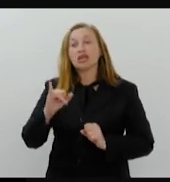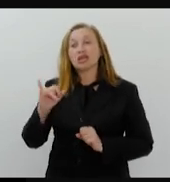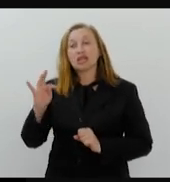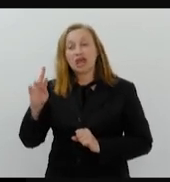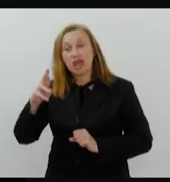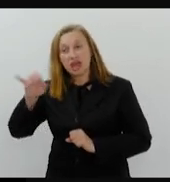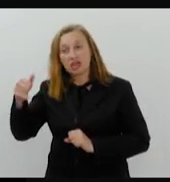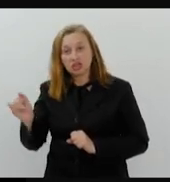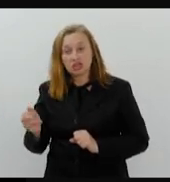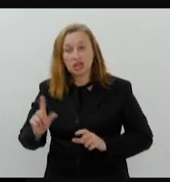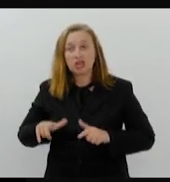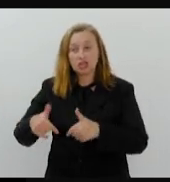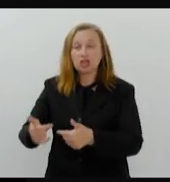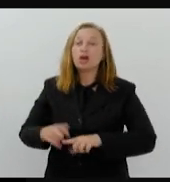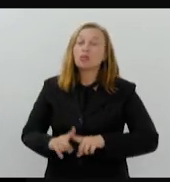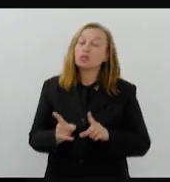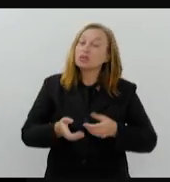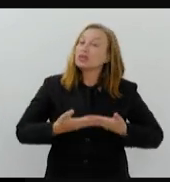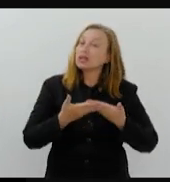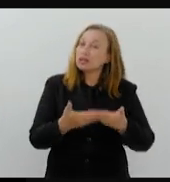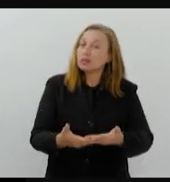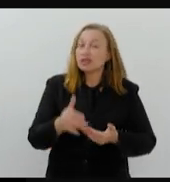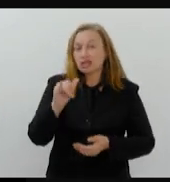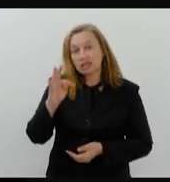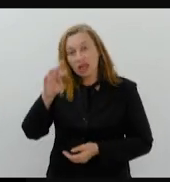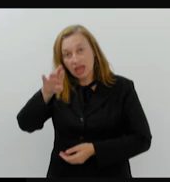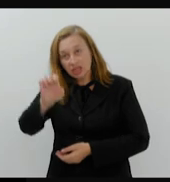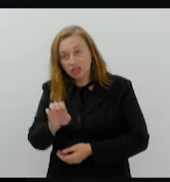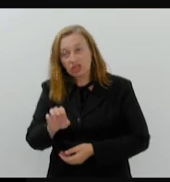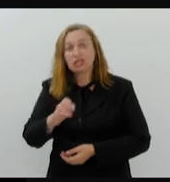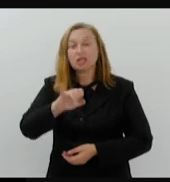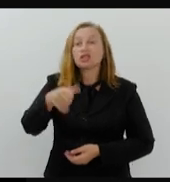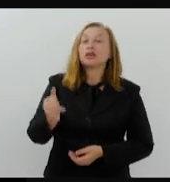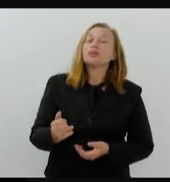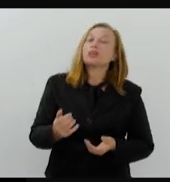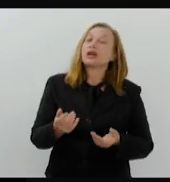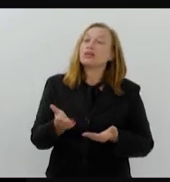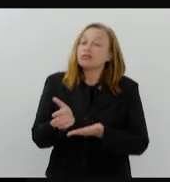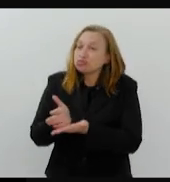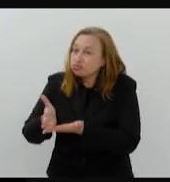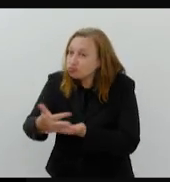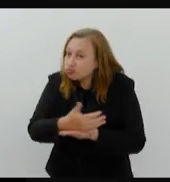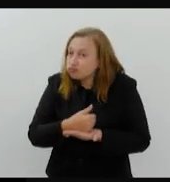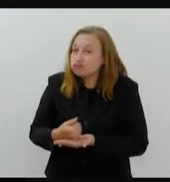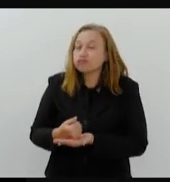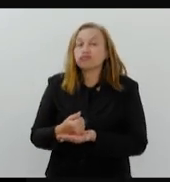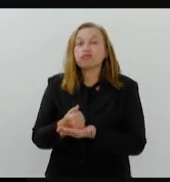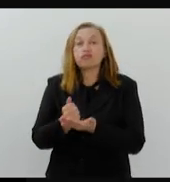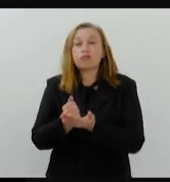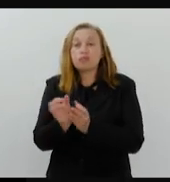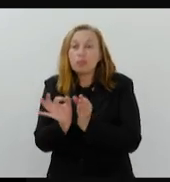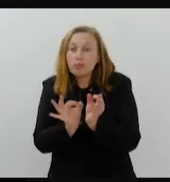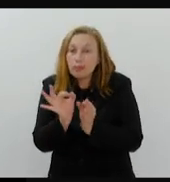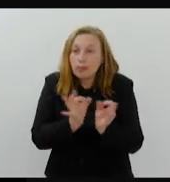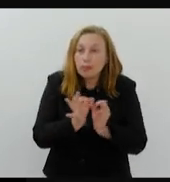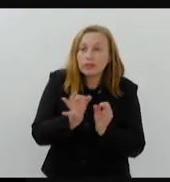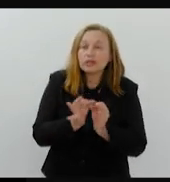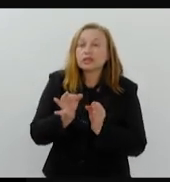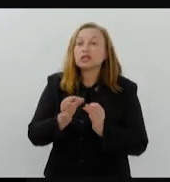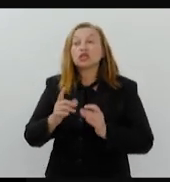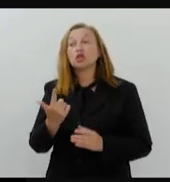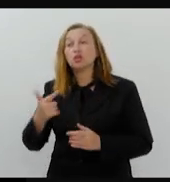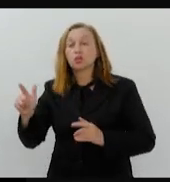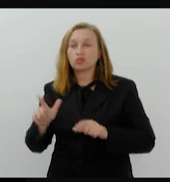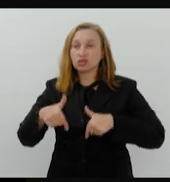os processos eram encaminhados para o ITERG, para se fazer levantamento, né, topográfico, enfim, e